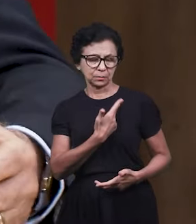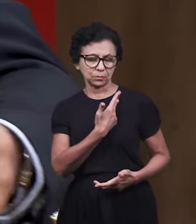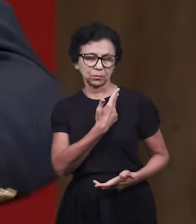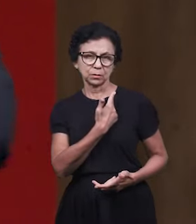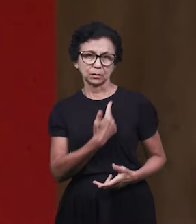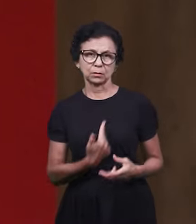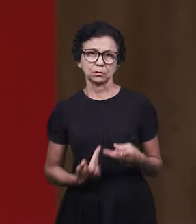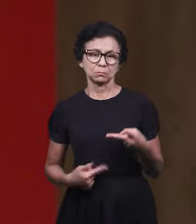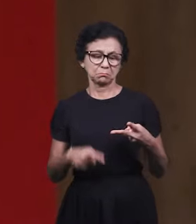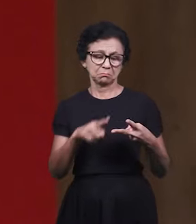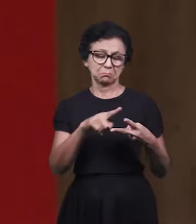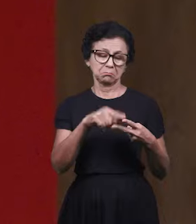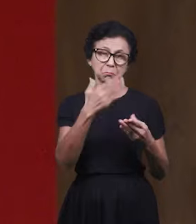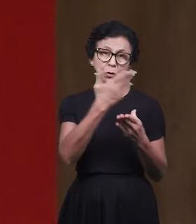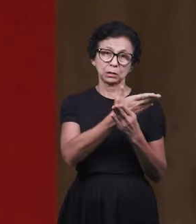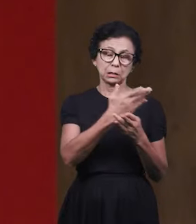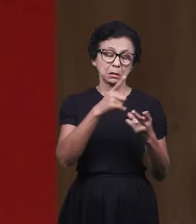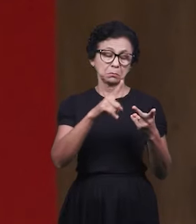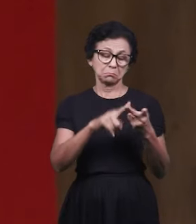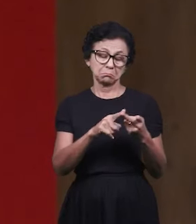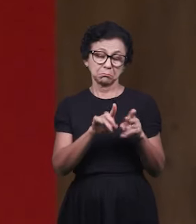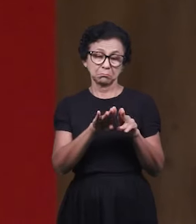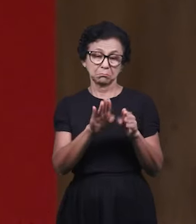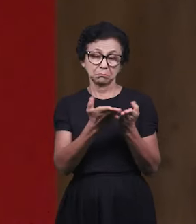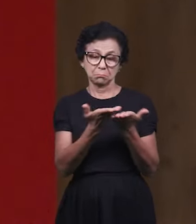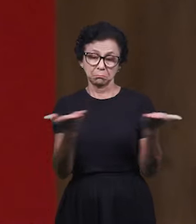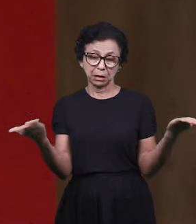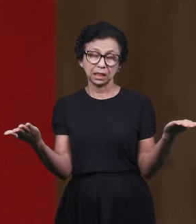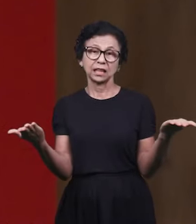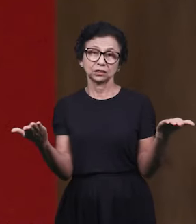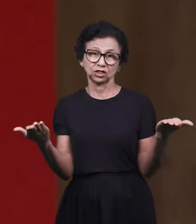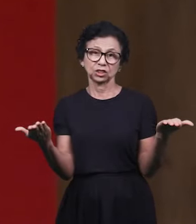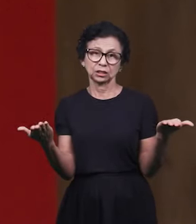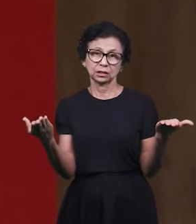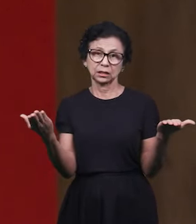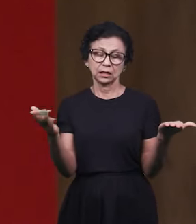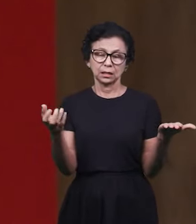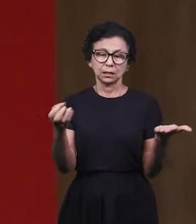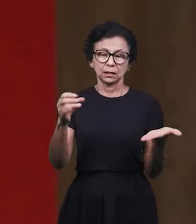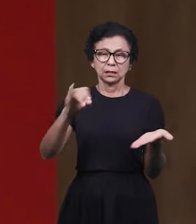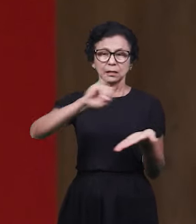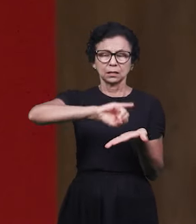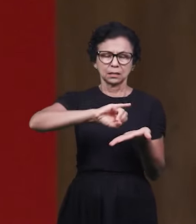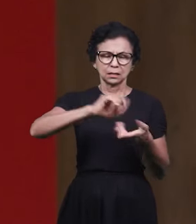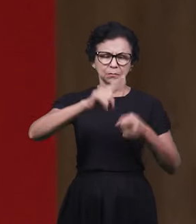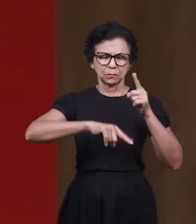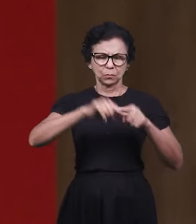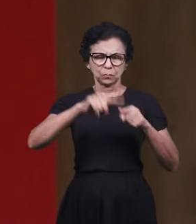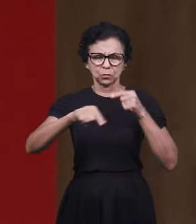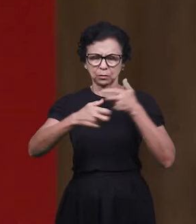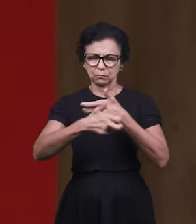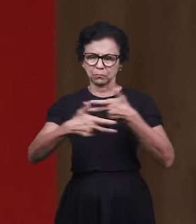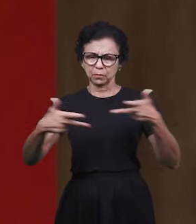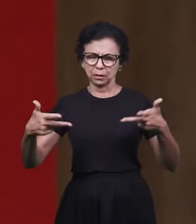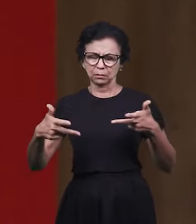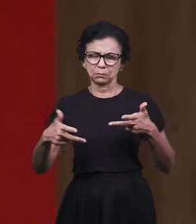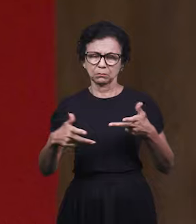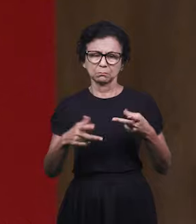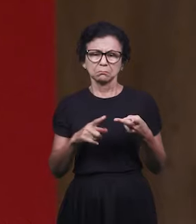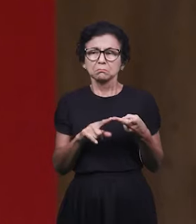outro estava com um processo na mão. Eu falei assim, e aí? Eles não falaram nada, eles estão aqui um do lado do outro.